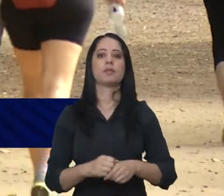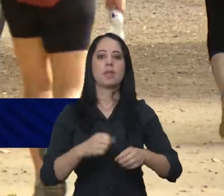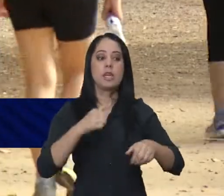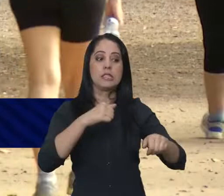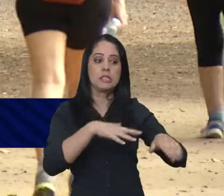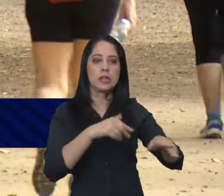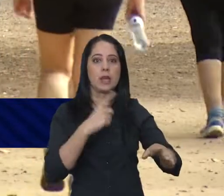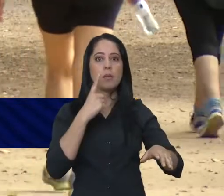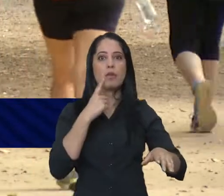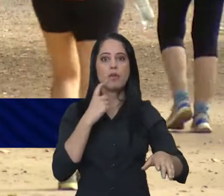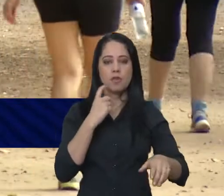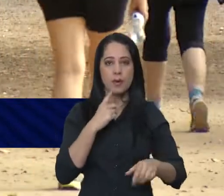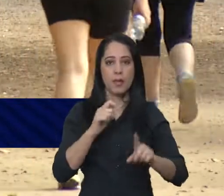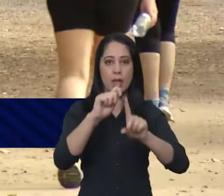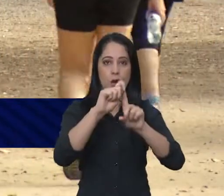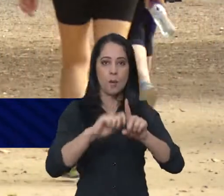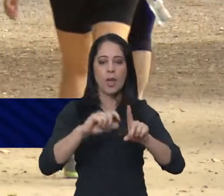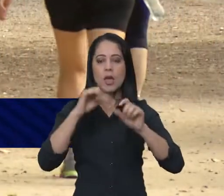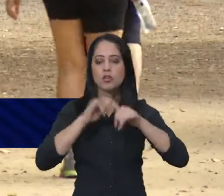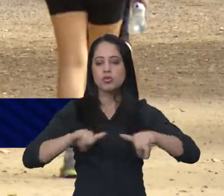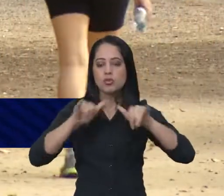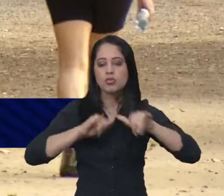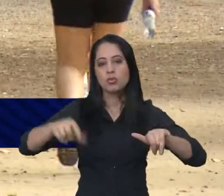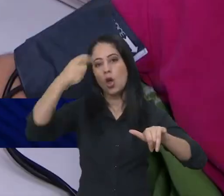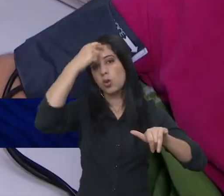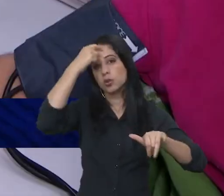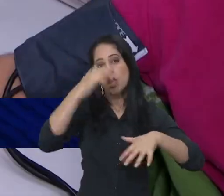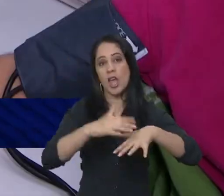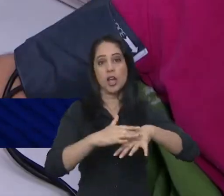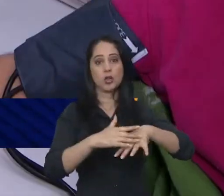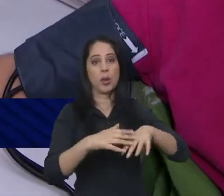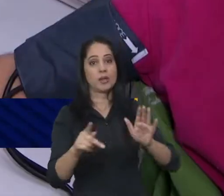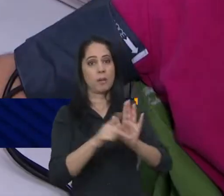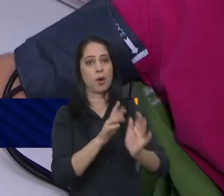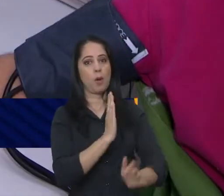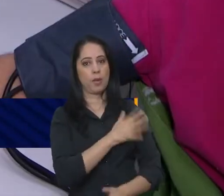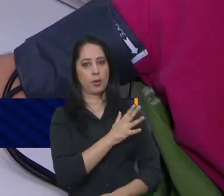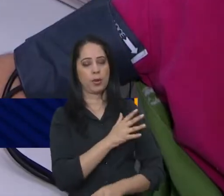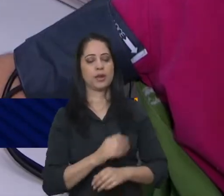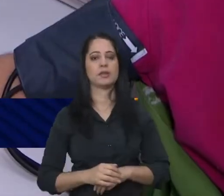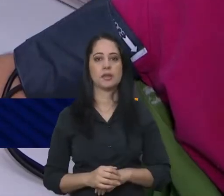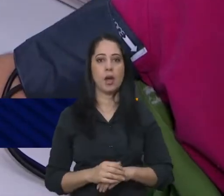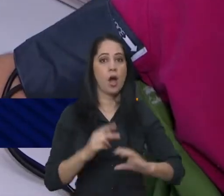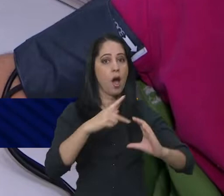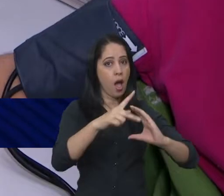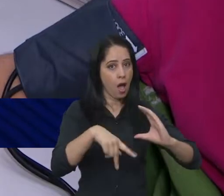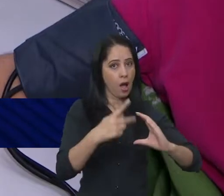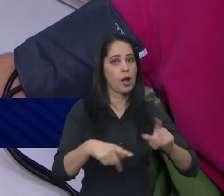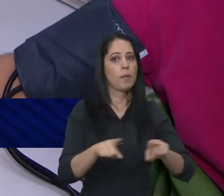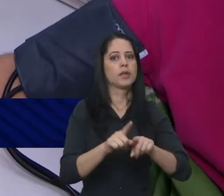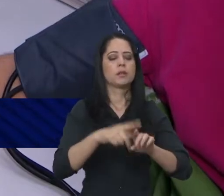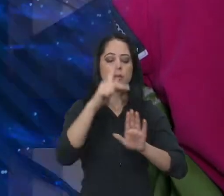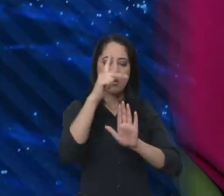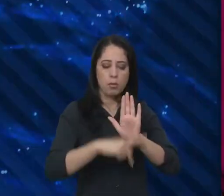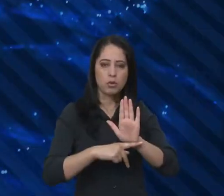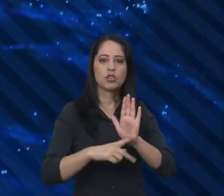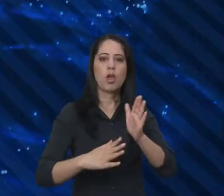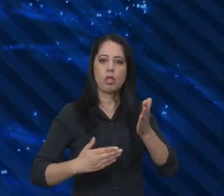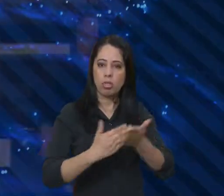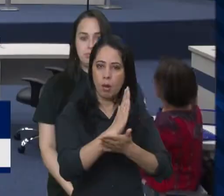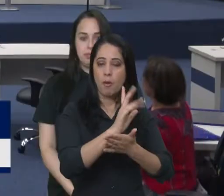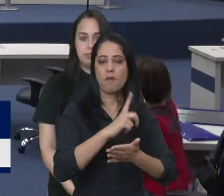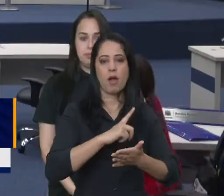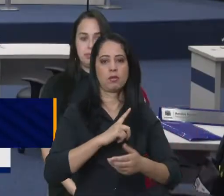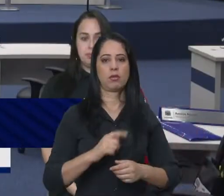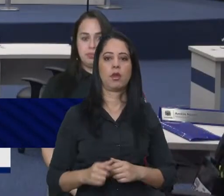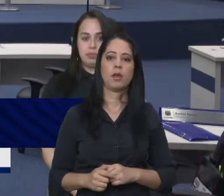de conscientização e alerta sobre prevenção das doenças cardíacas. A Câmara também tem projetos nessa área.